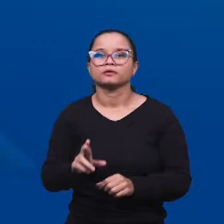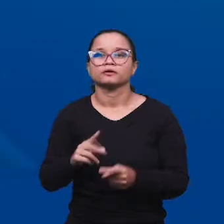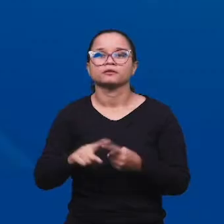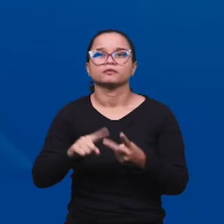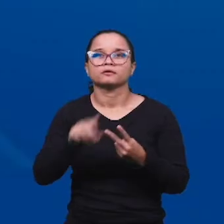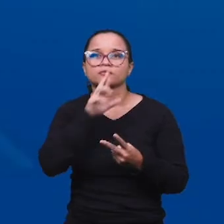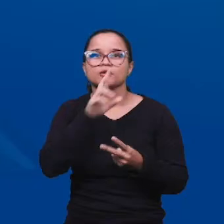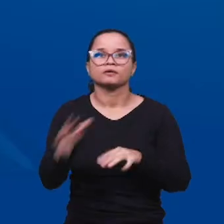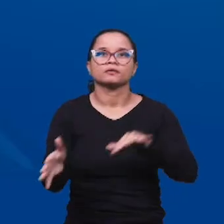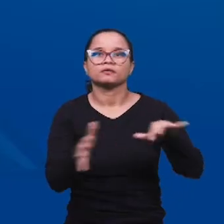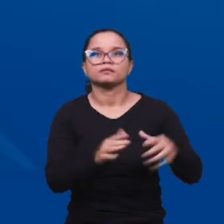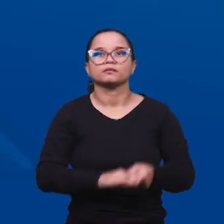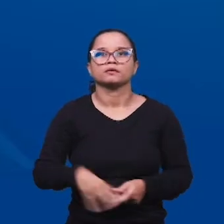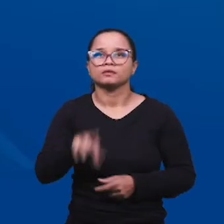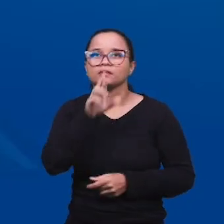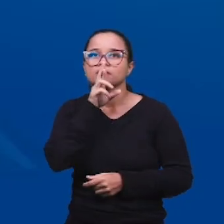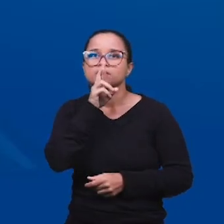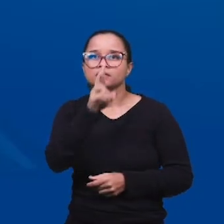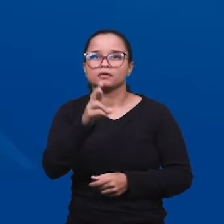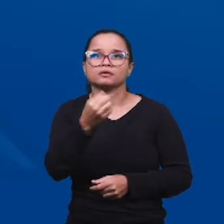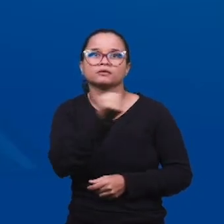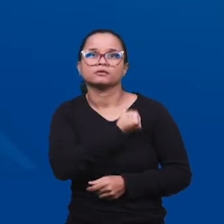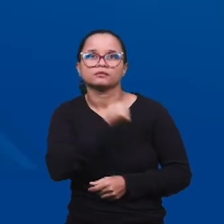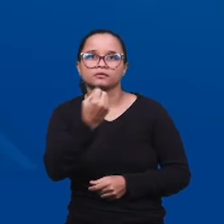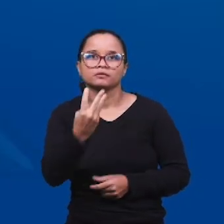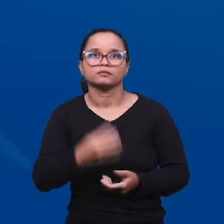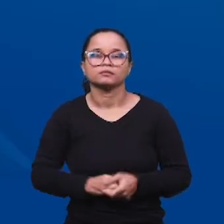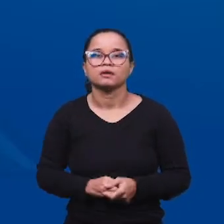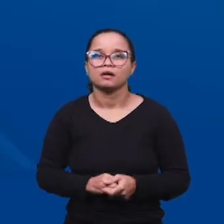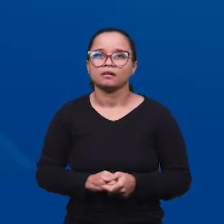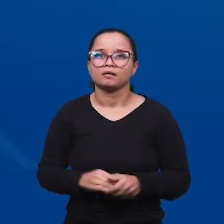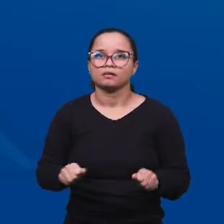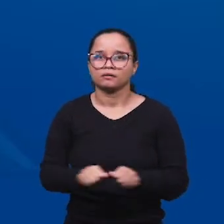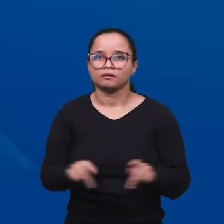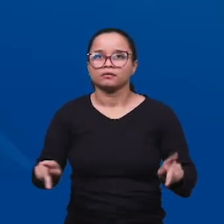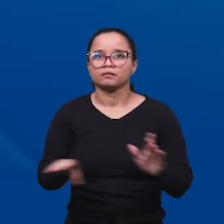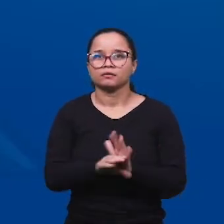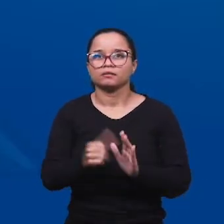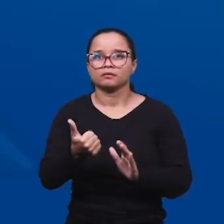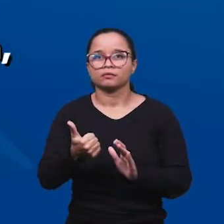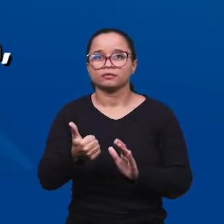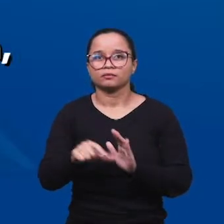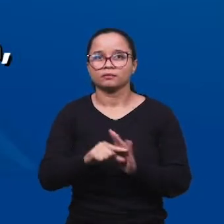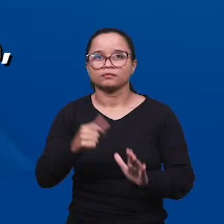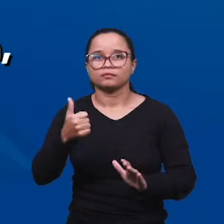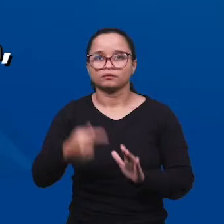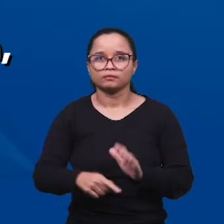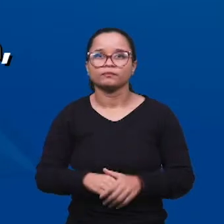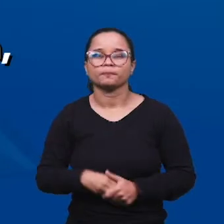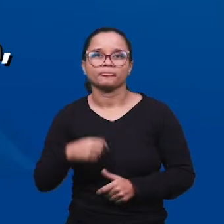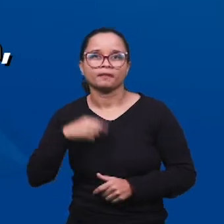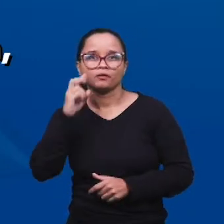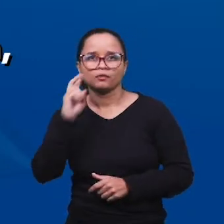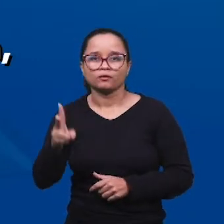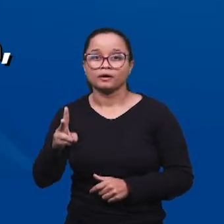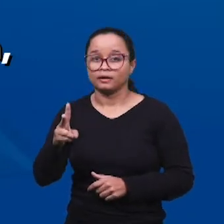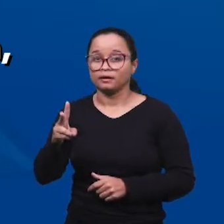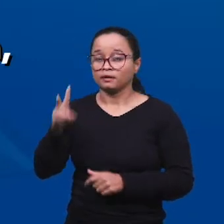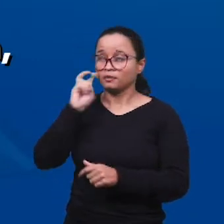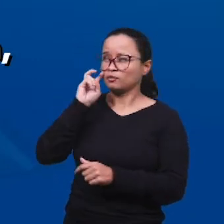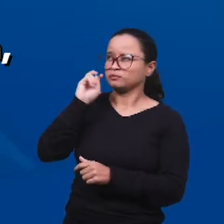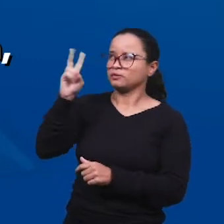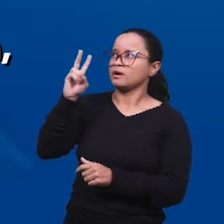sequência. Risponderemo alla domanda numero 4. Apocalisse 1:17. Quando lo vidi, cadi ai